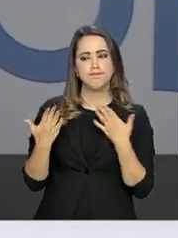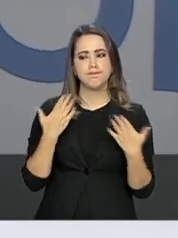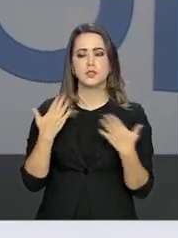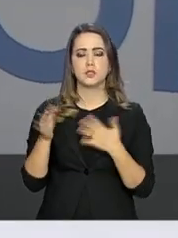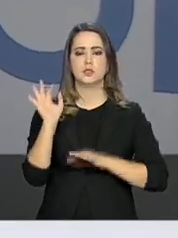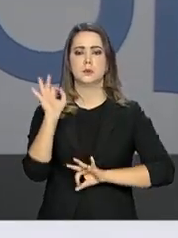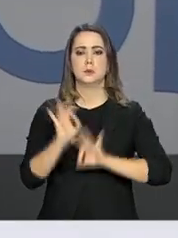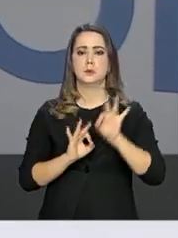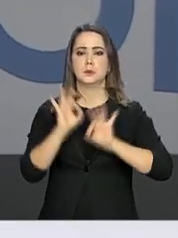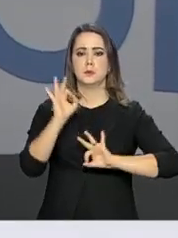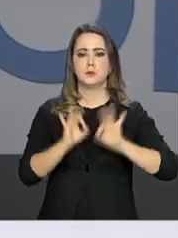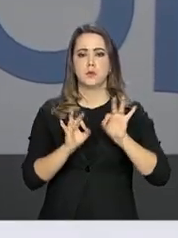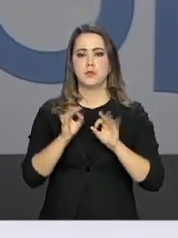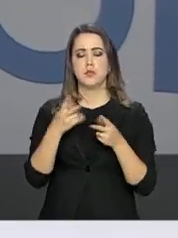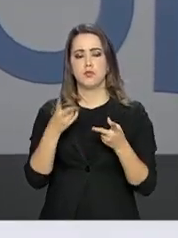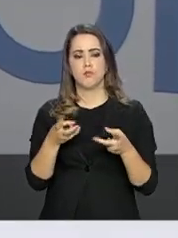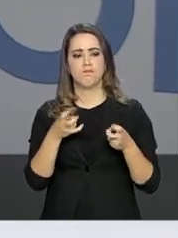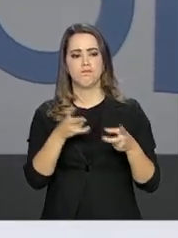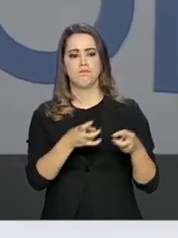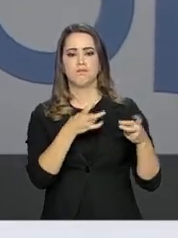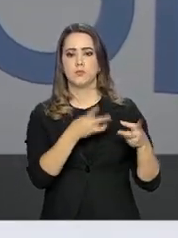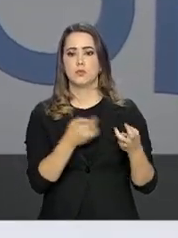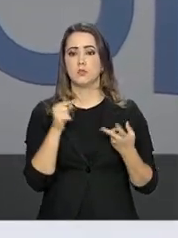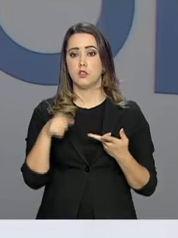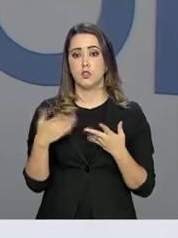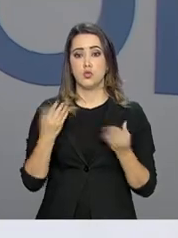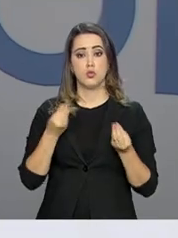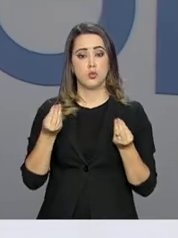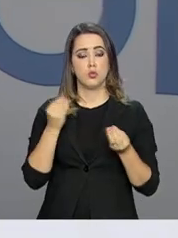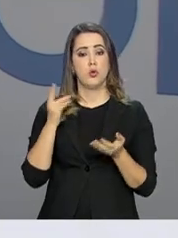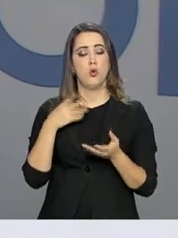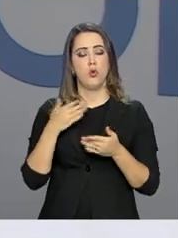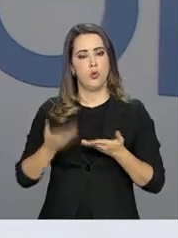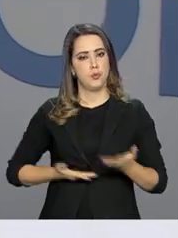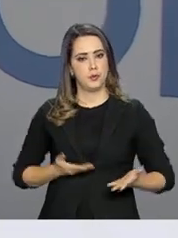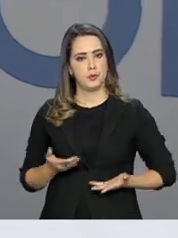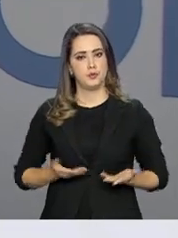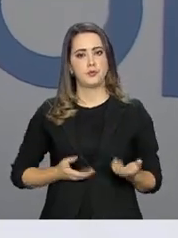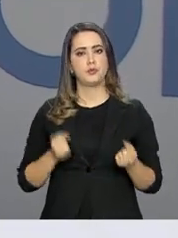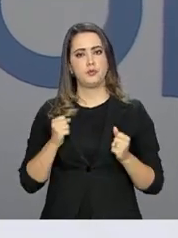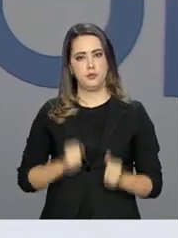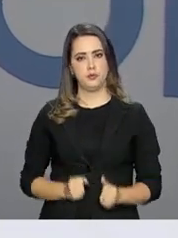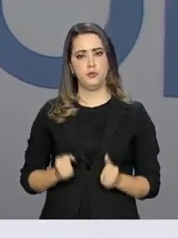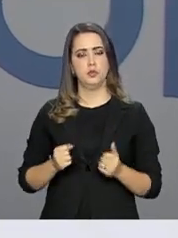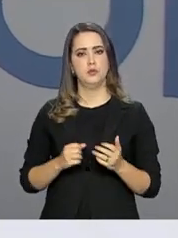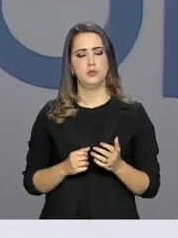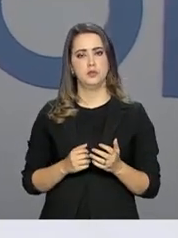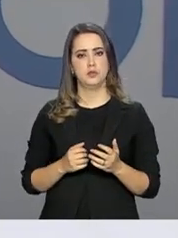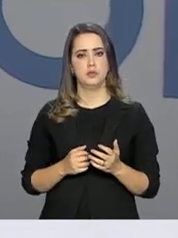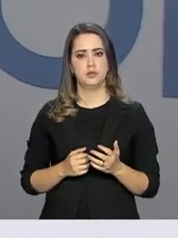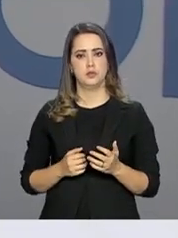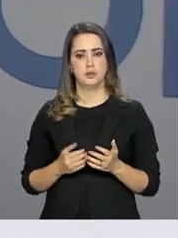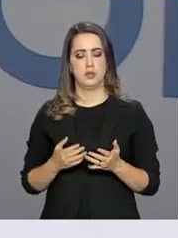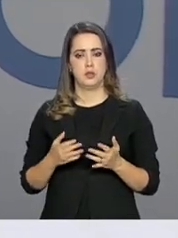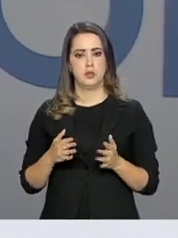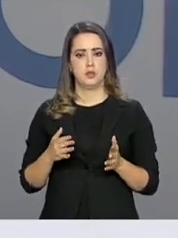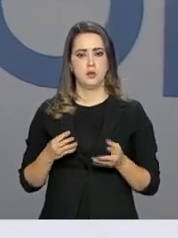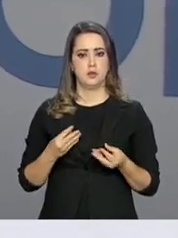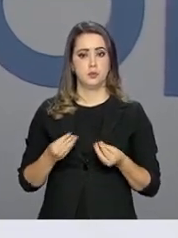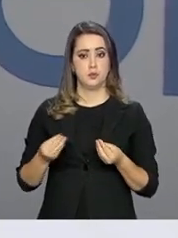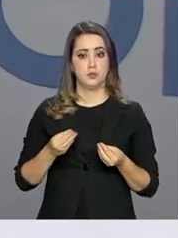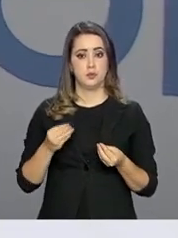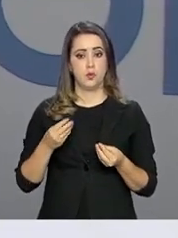serão feitas as crono análises do serviço para poder se ia só para se poder saber qual o